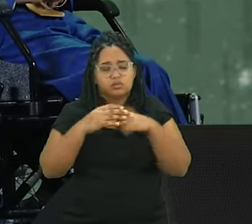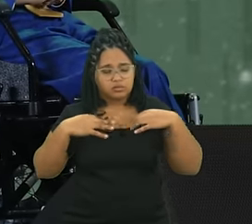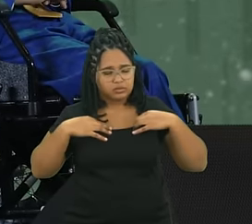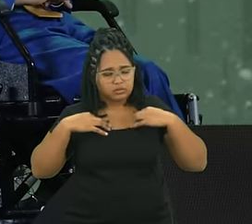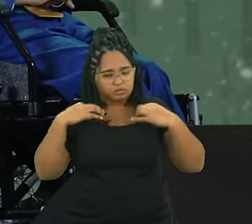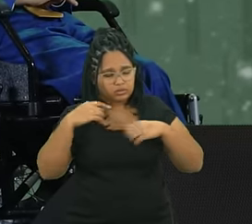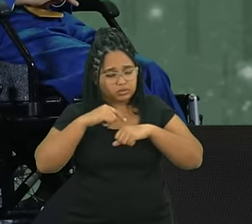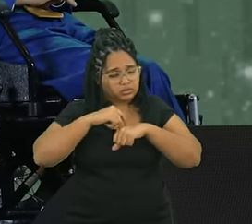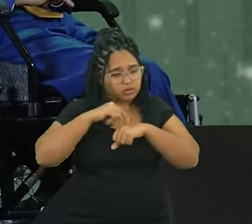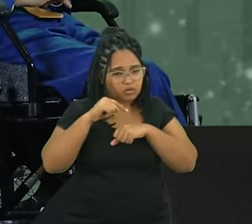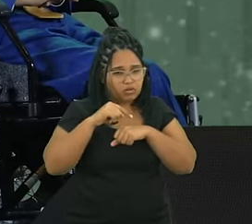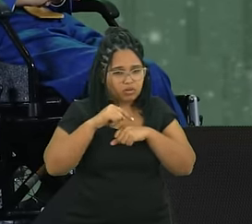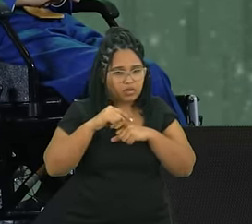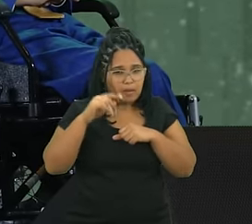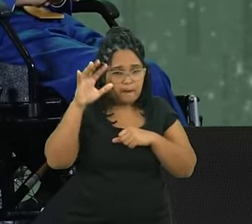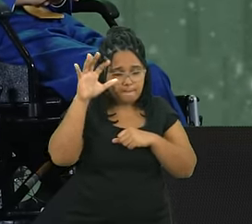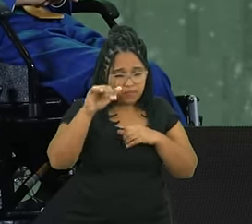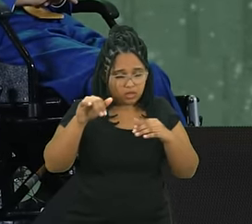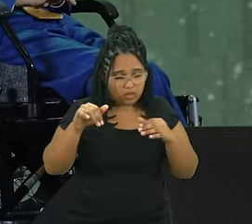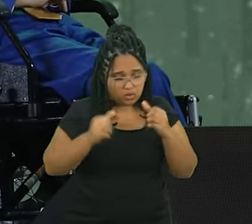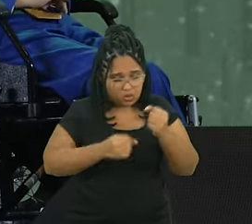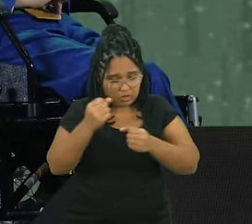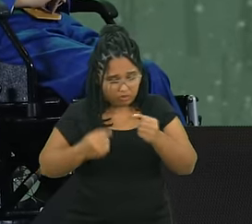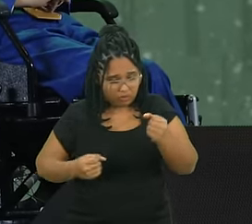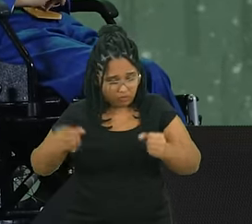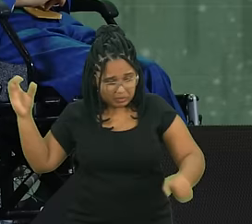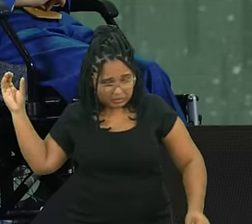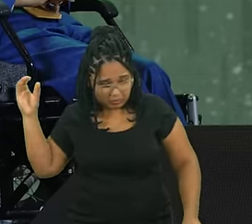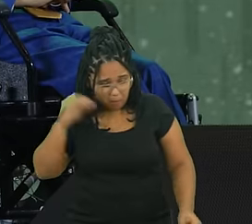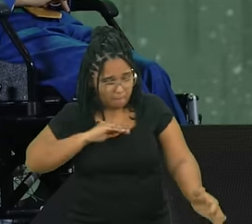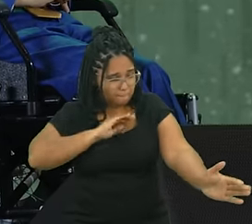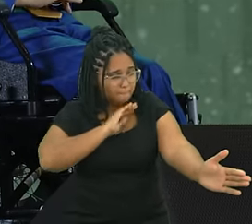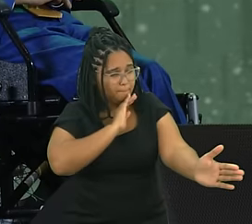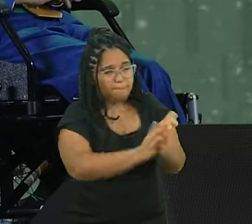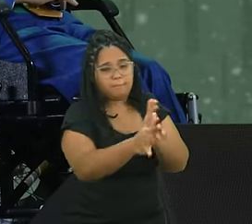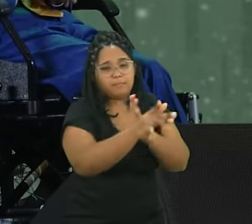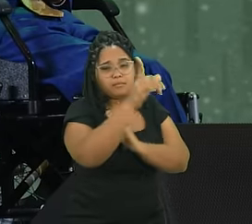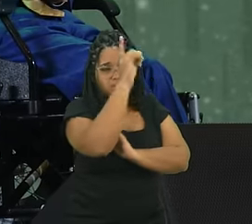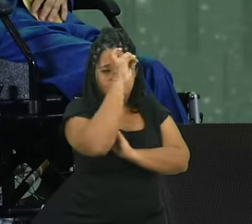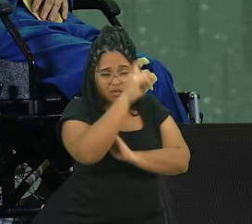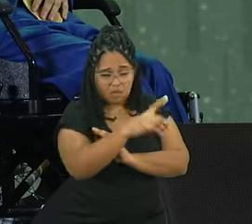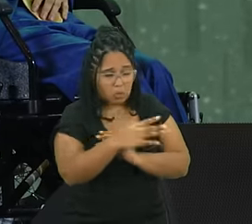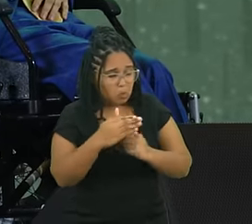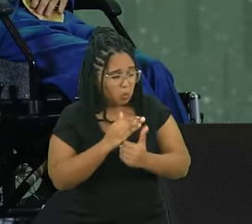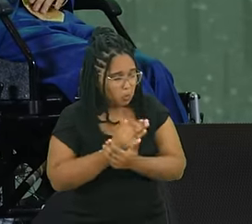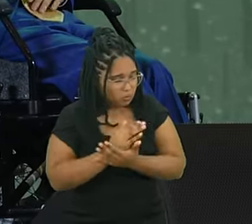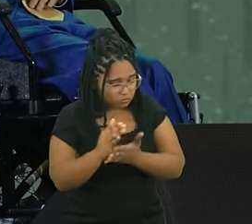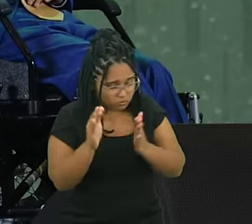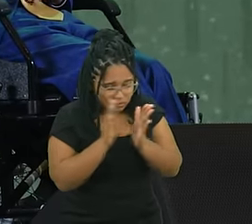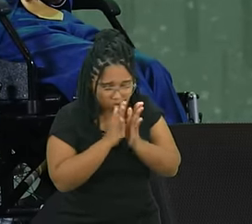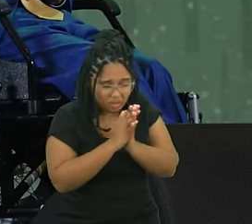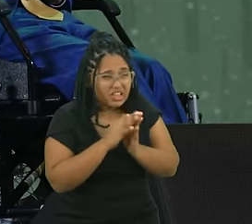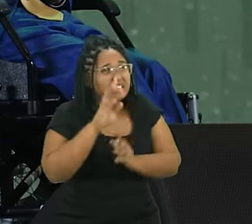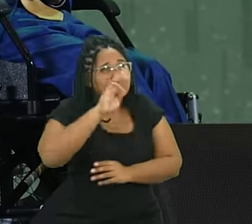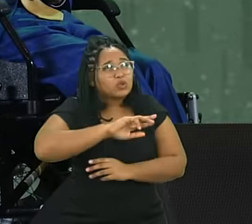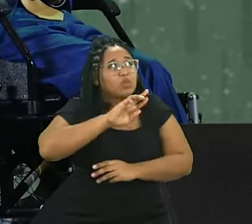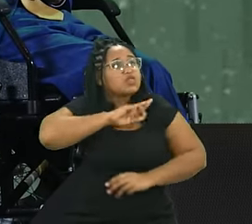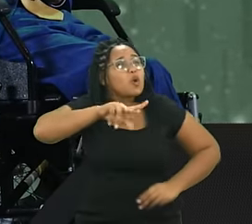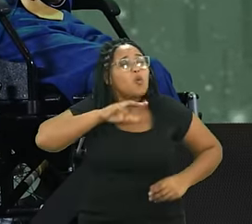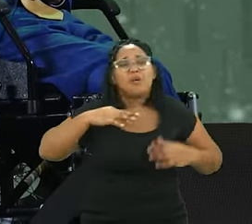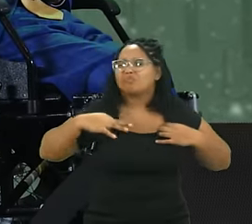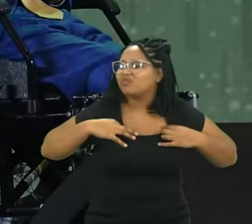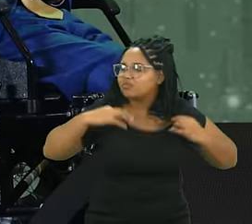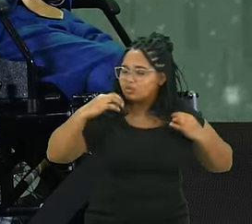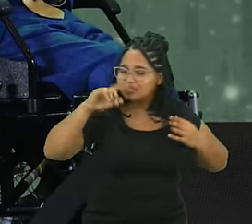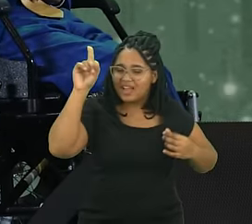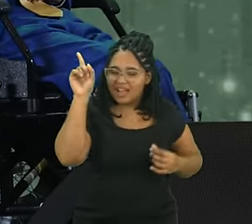Eu peguei meu carro e fui correndo para o hospital. E no carro eu comecei a clamar ao Senhor: Senhor, Não é a blusa que vai levantar ele, Senhor.